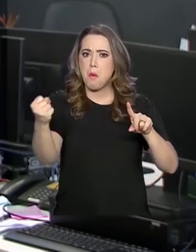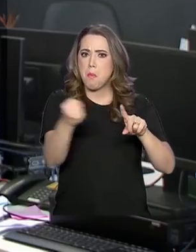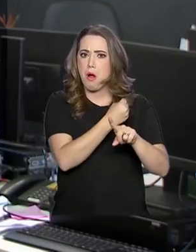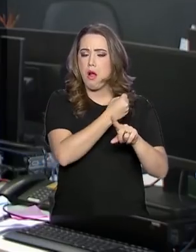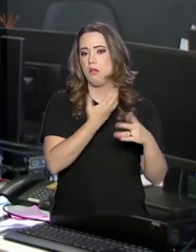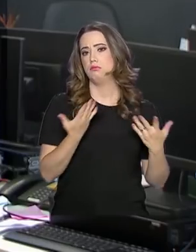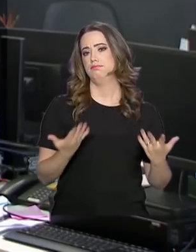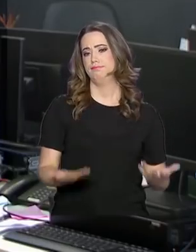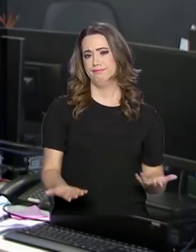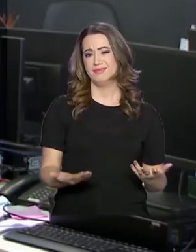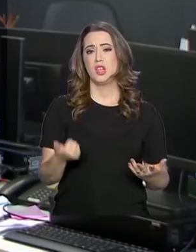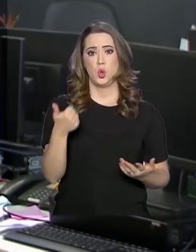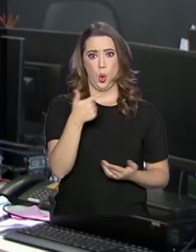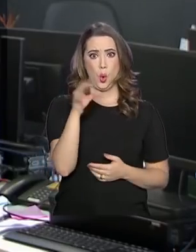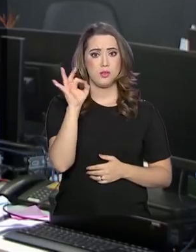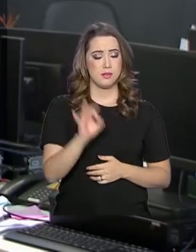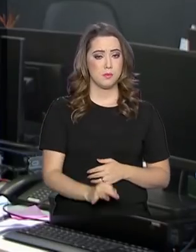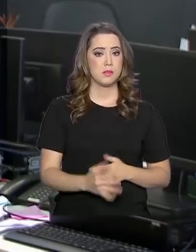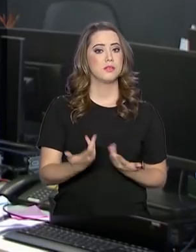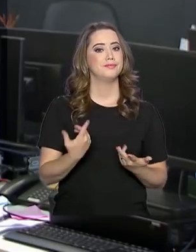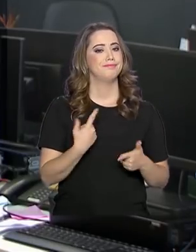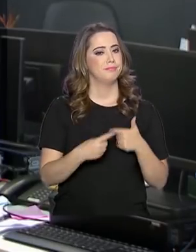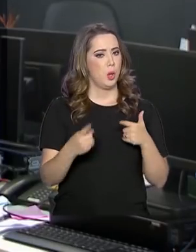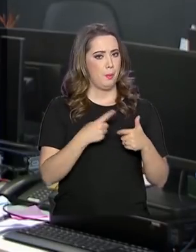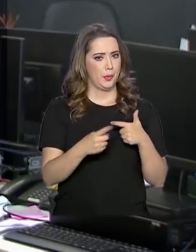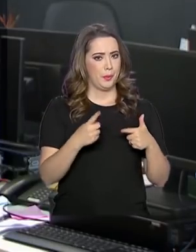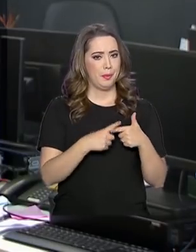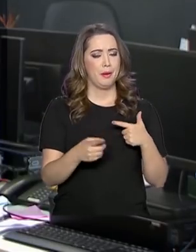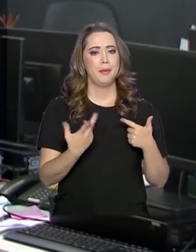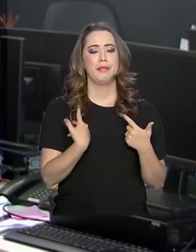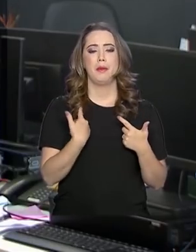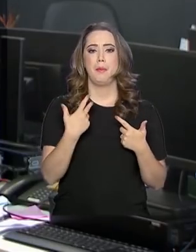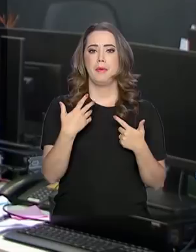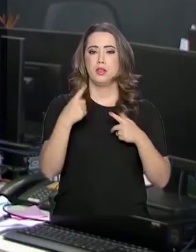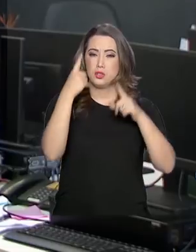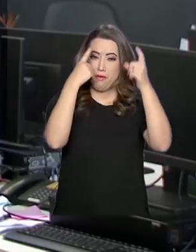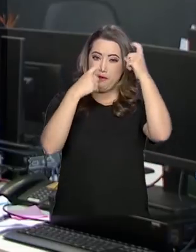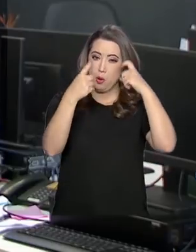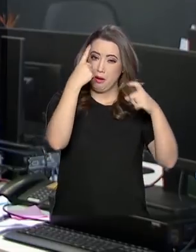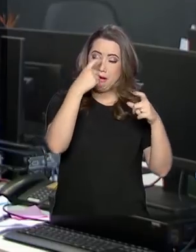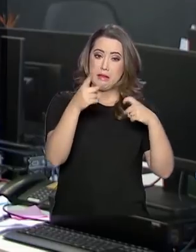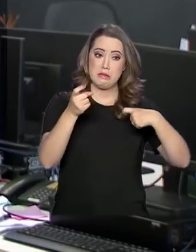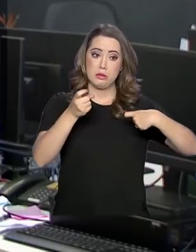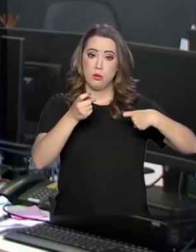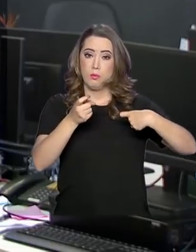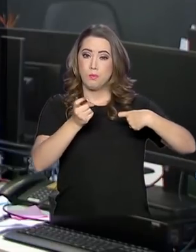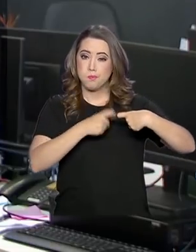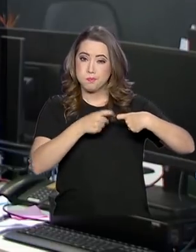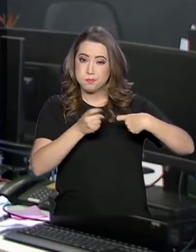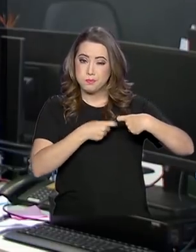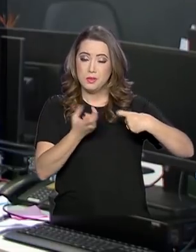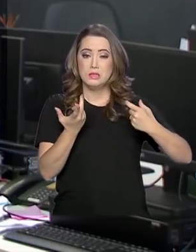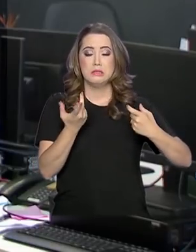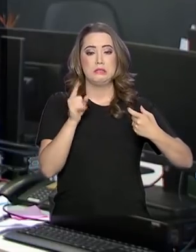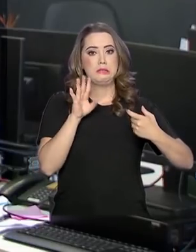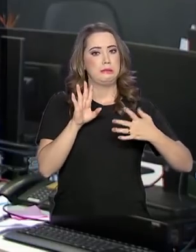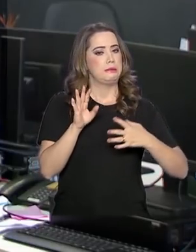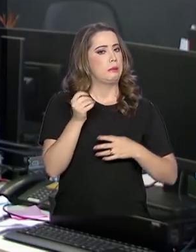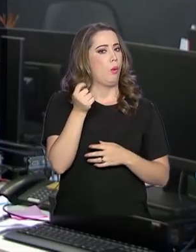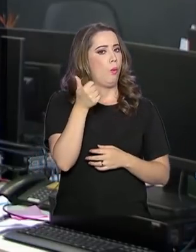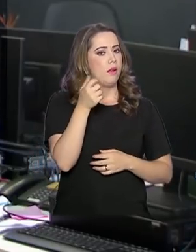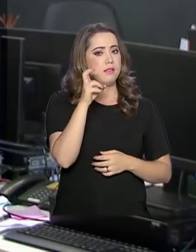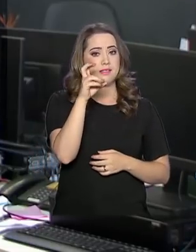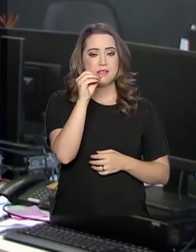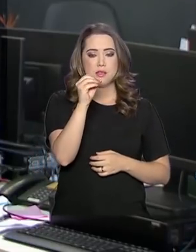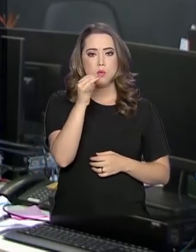que diz respeito às denúncias de crimes sexuais cometidos contra crianças e adolescentes, o Disque 100 recebe diariamente quase 50